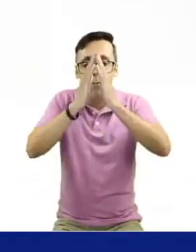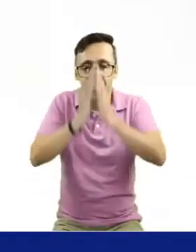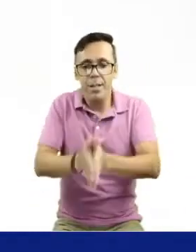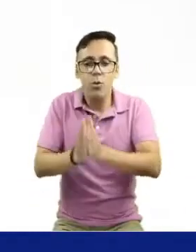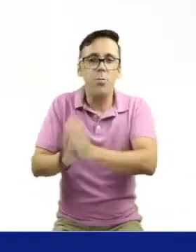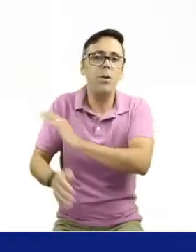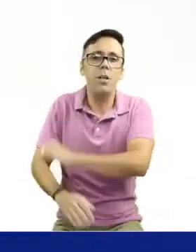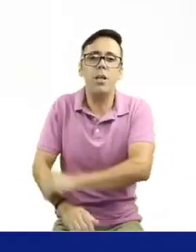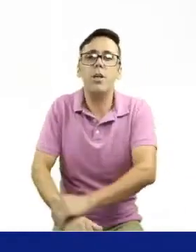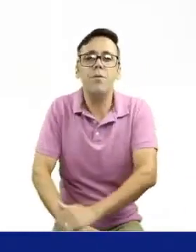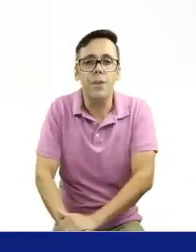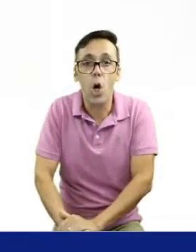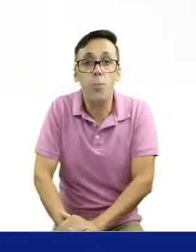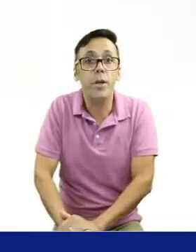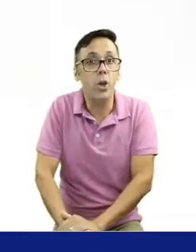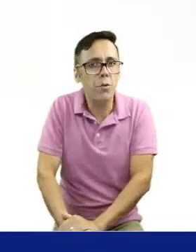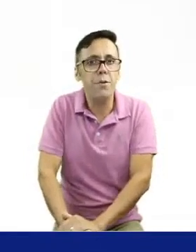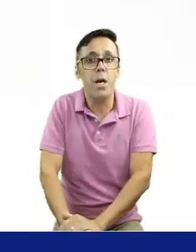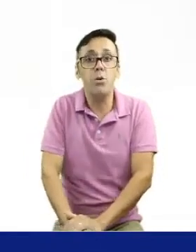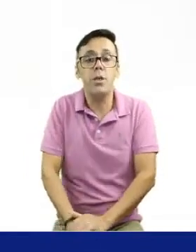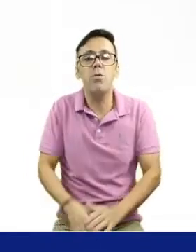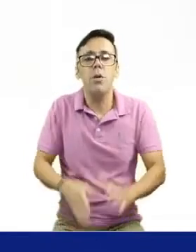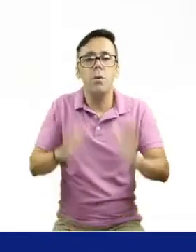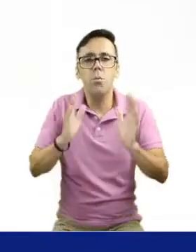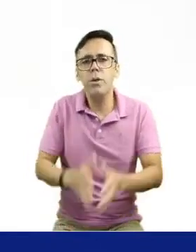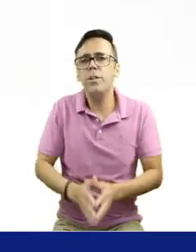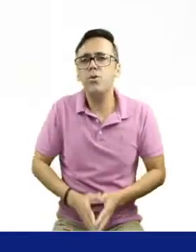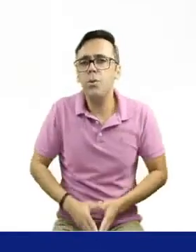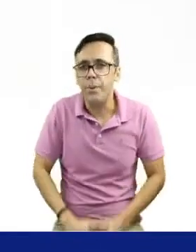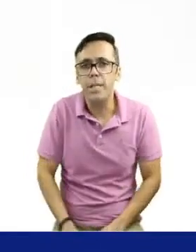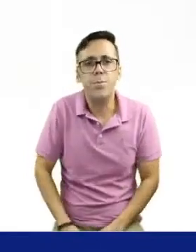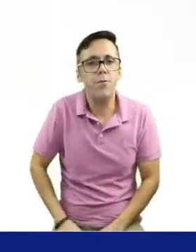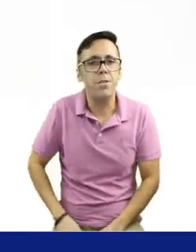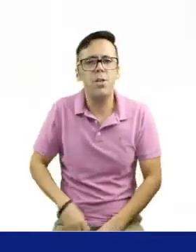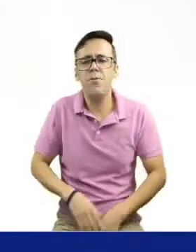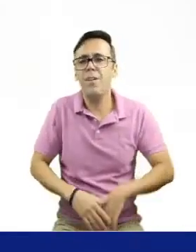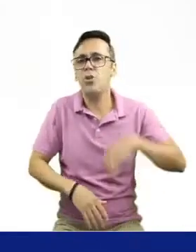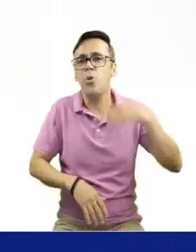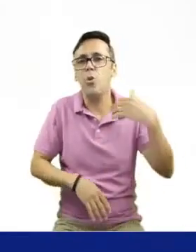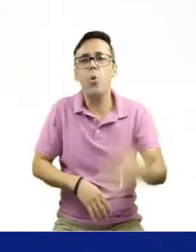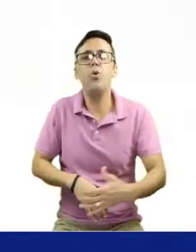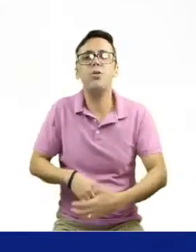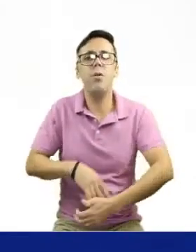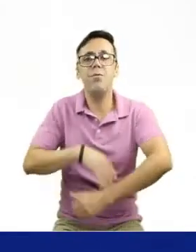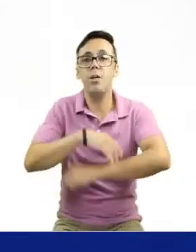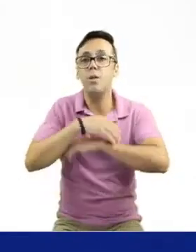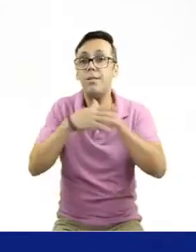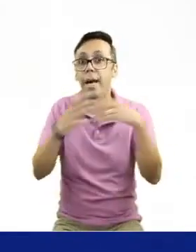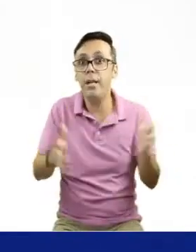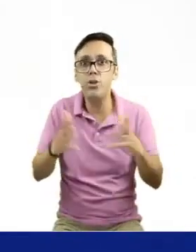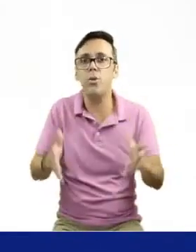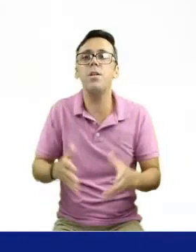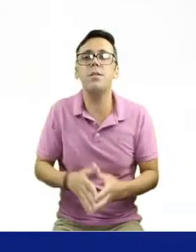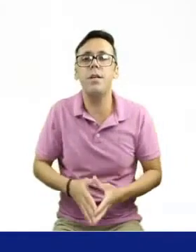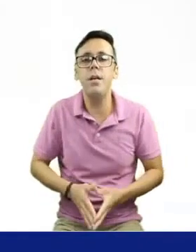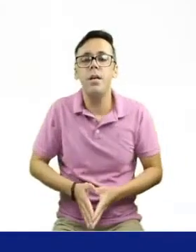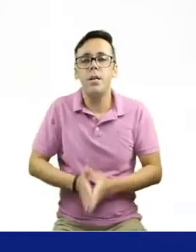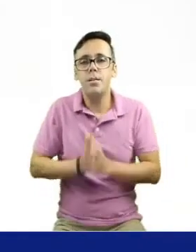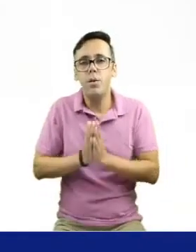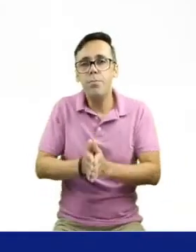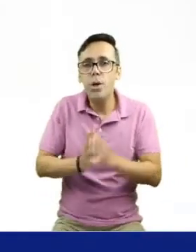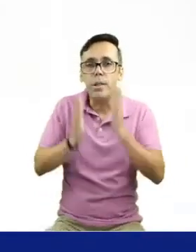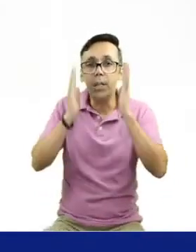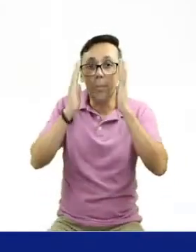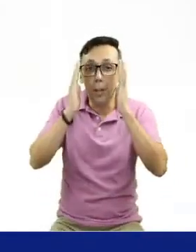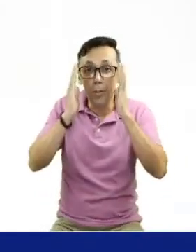fiquem ligados tem que comer Daqui até o final Porque no final eu tenho muita surpresa para vocês vão falar de concurso vamos falar de uma série de coisas